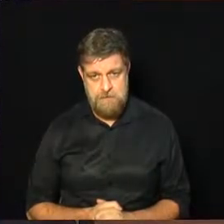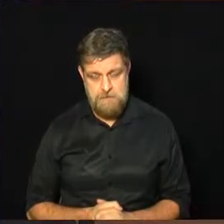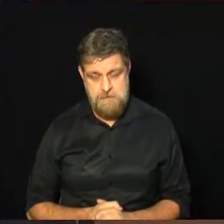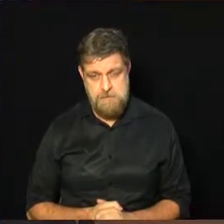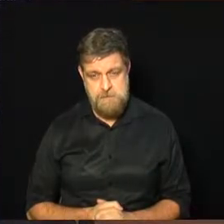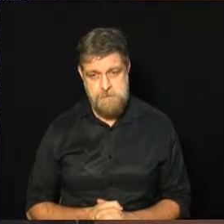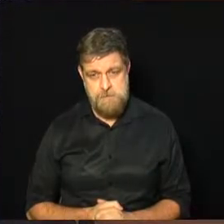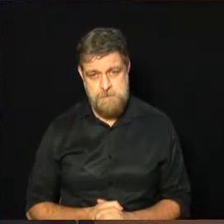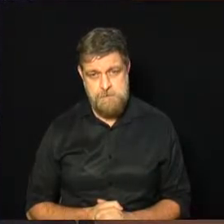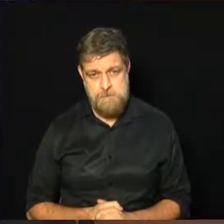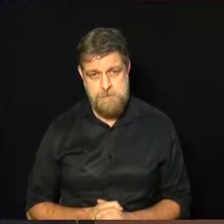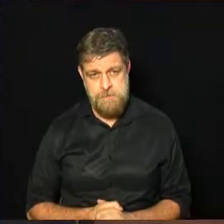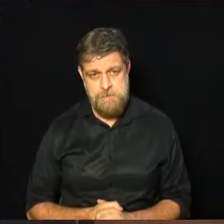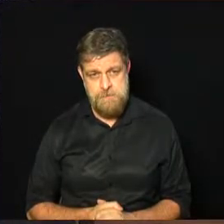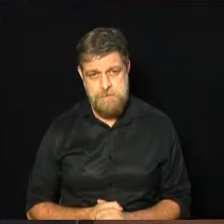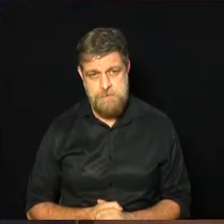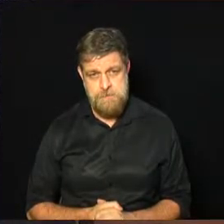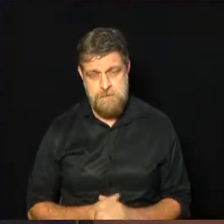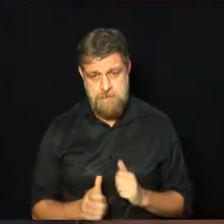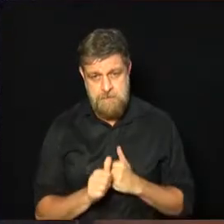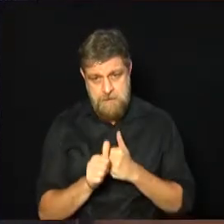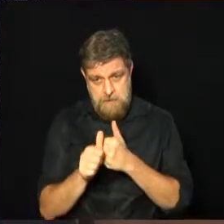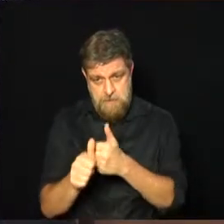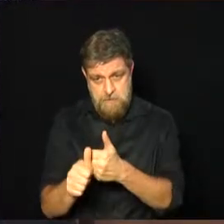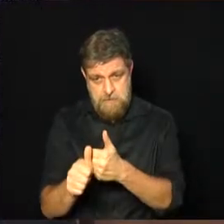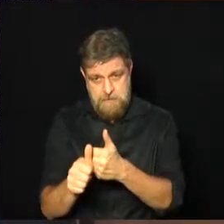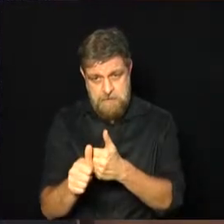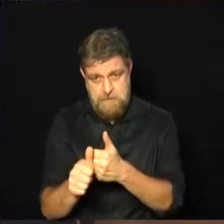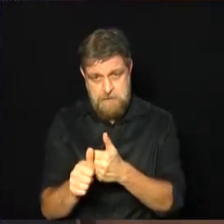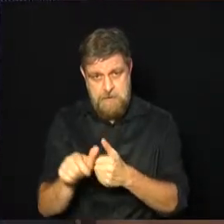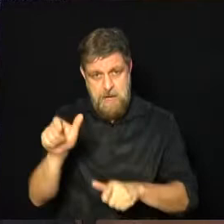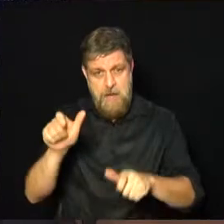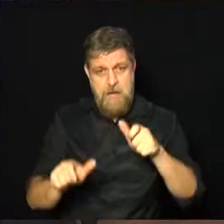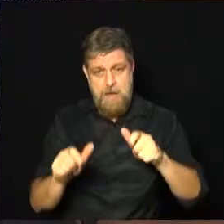O pessoal vai conseguir acompanhar ou não? Pessoal